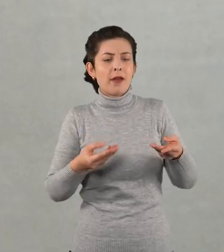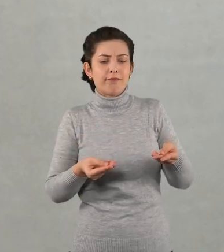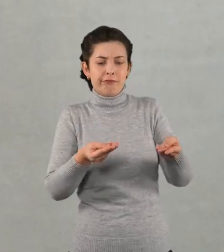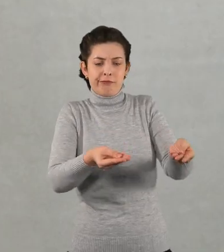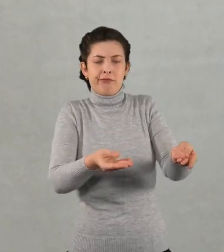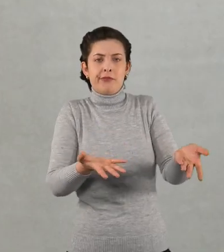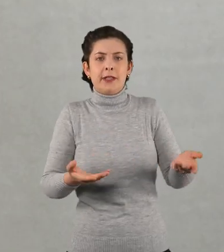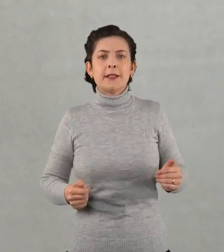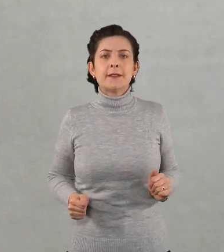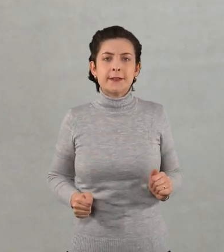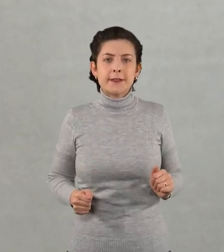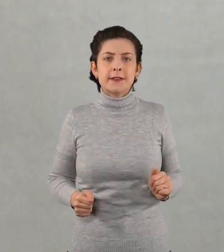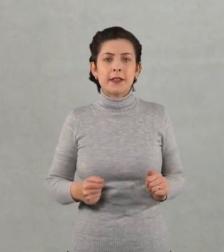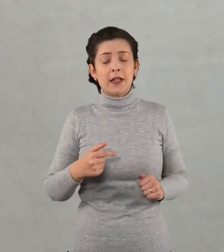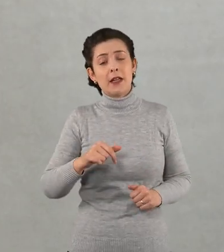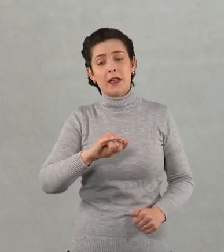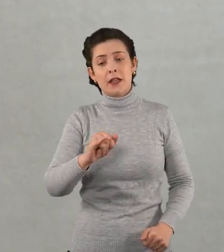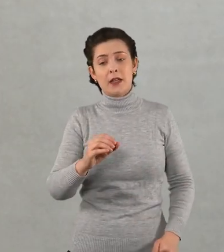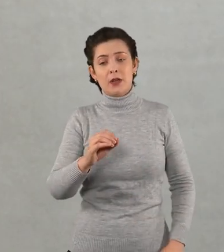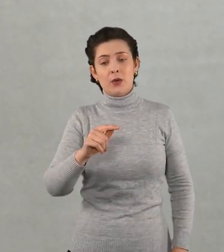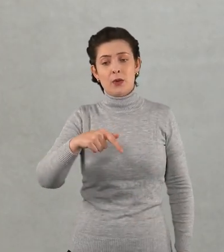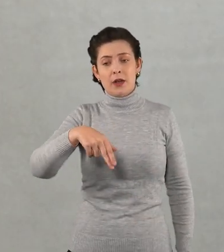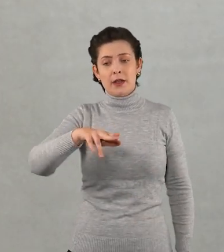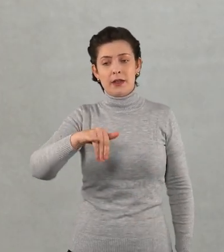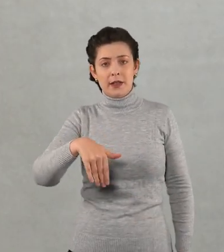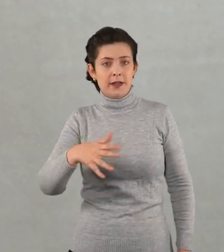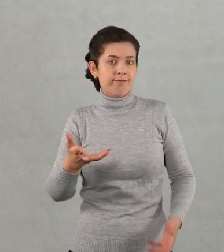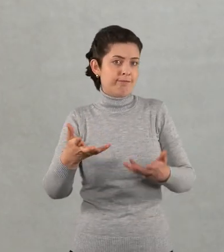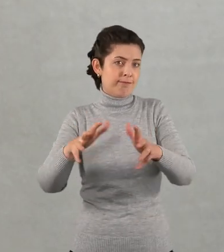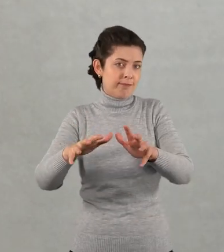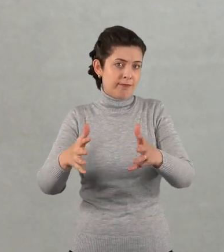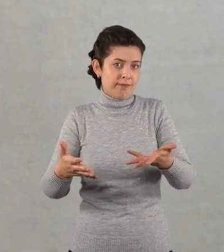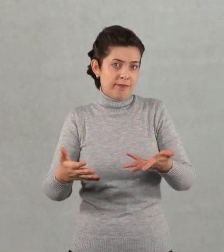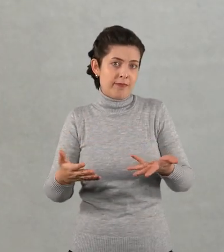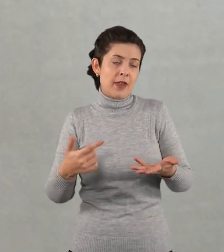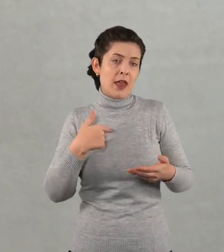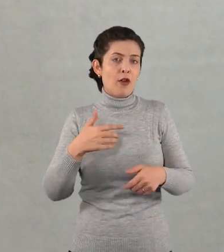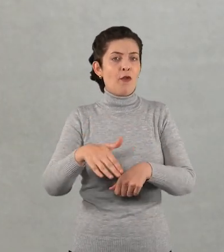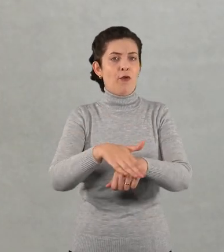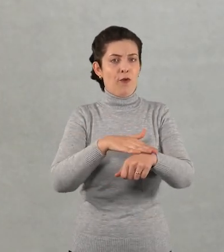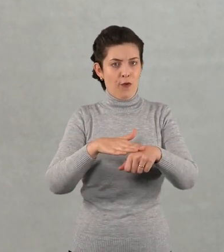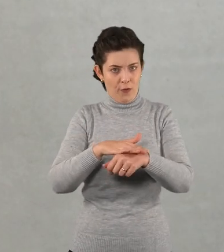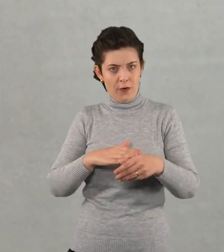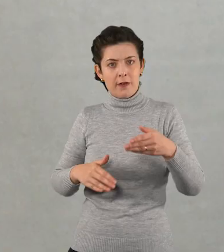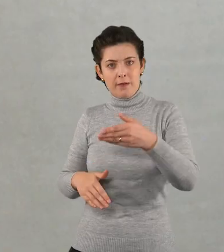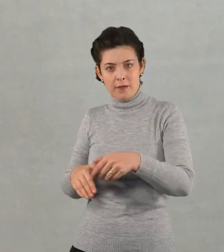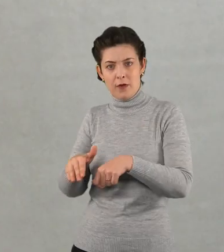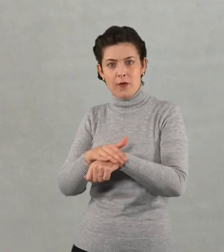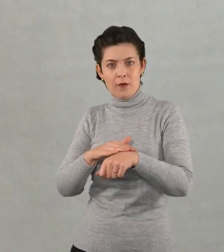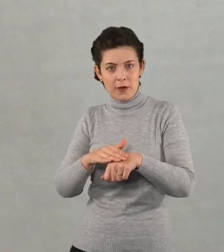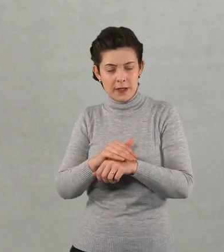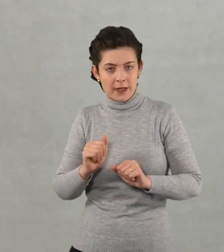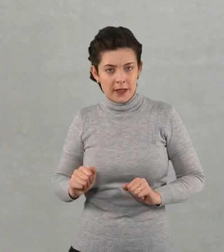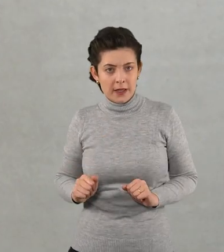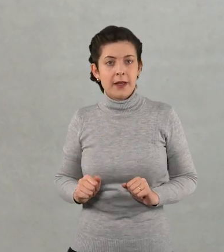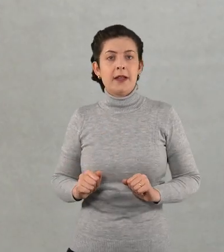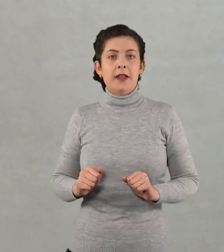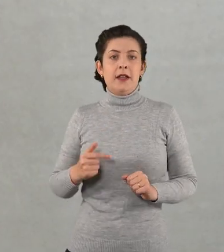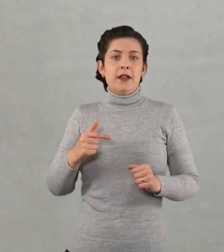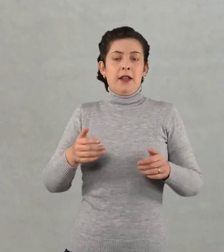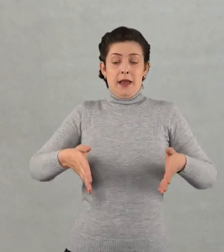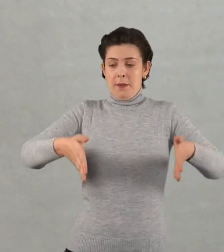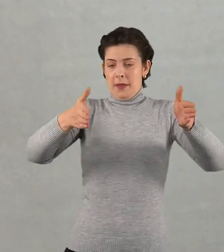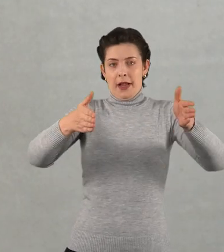olha, doutor Pércio, nós temos um problema aqui, eu vou lhe entregar isso aqui. Embora o senhor Joaquim Macedo não queira, eu vou falar com